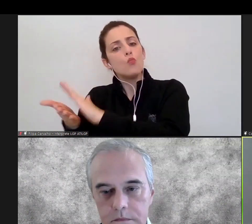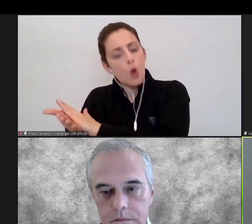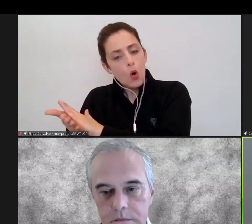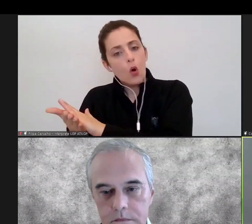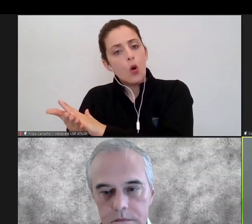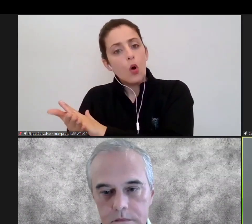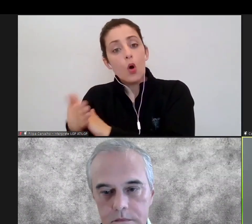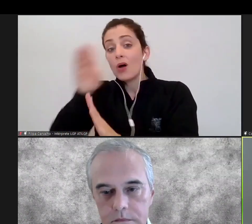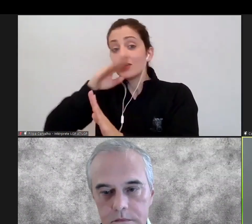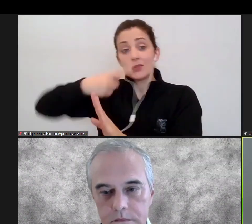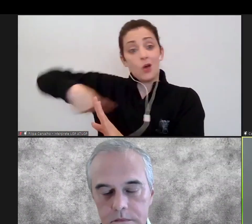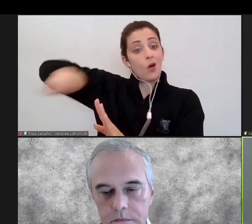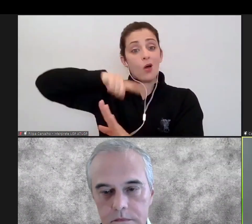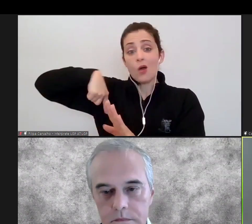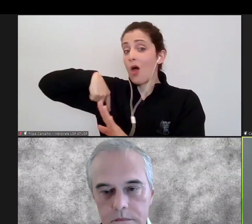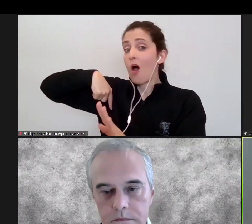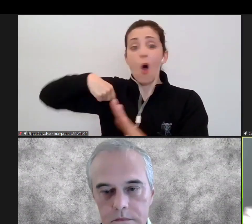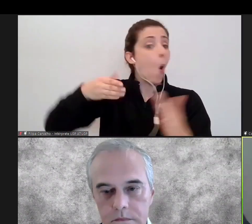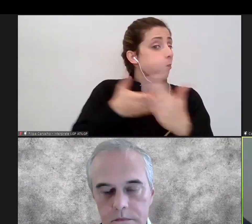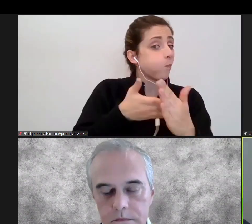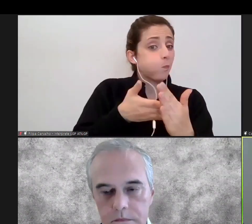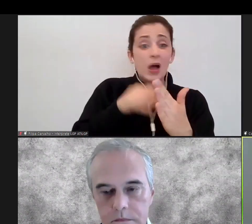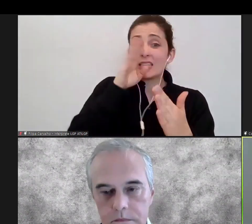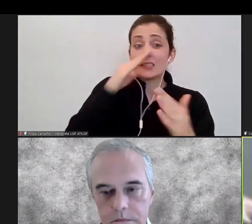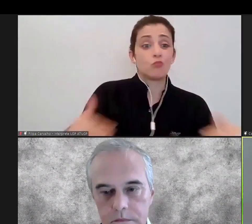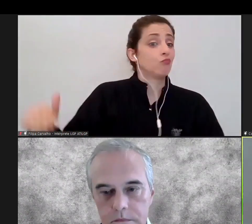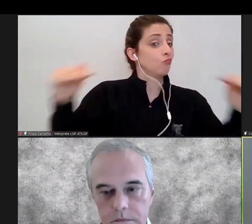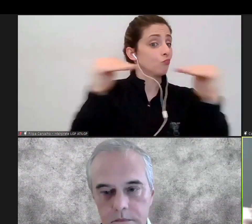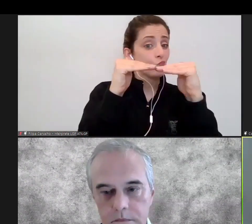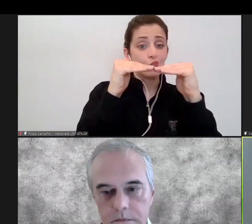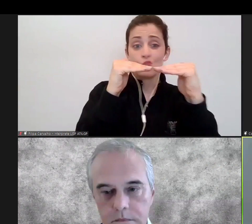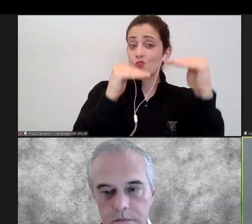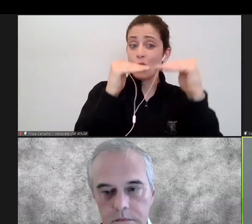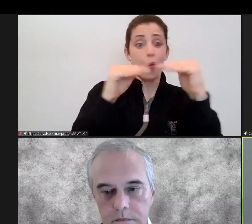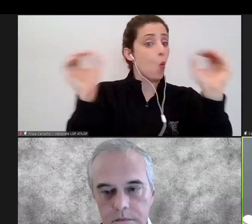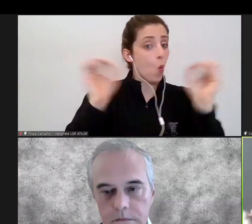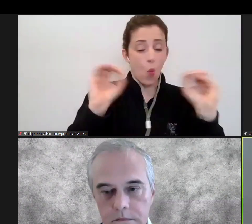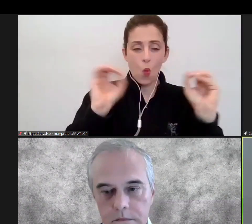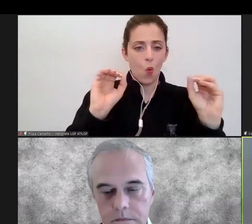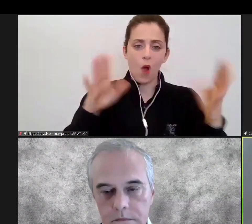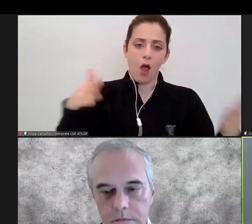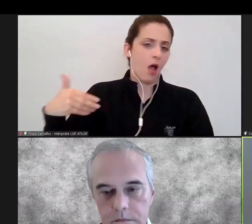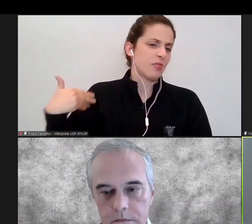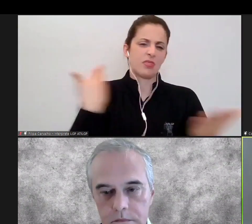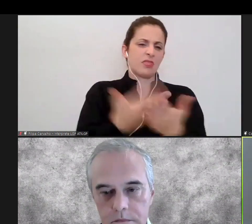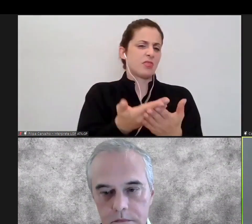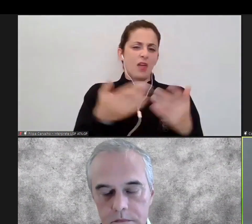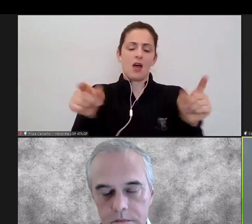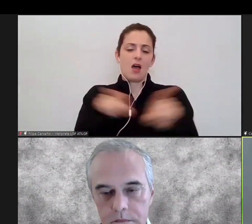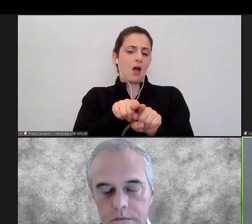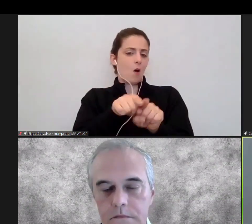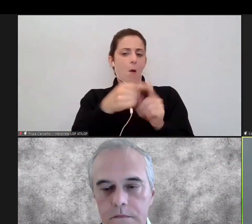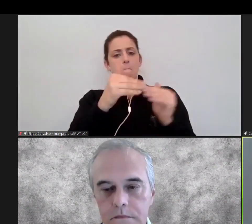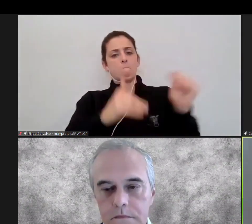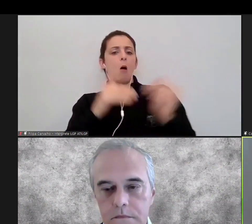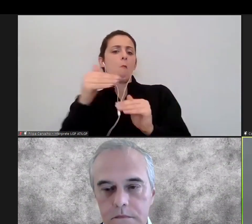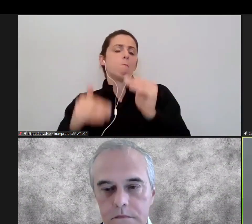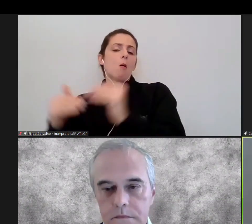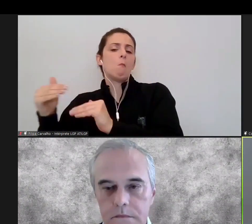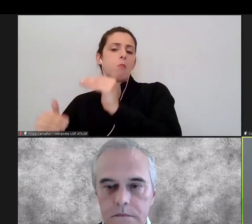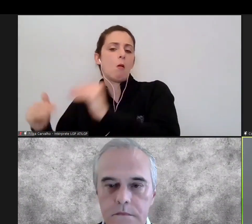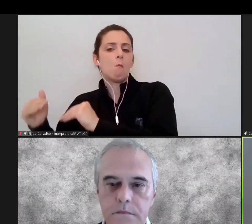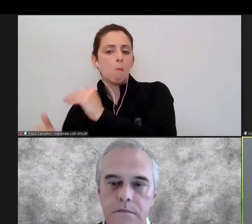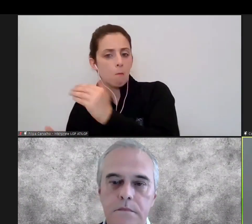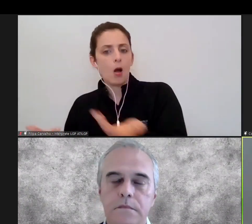nós não conseguimos aceder de forma igual, acho que vai perpetuar, não é? Todas estas invisibilidades que as pessoas acabam